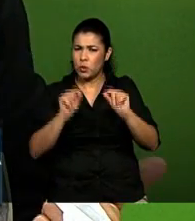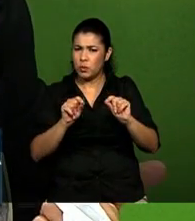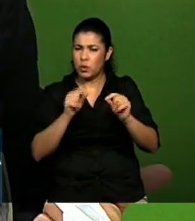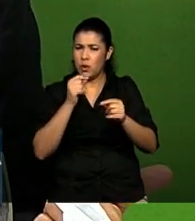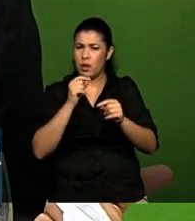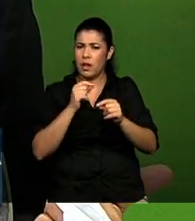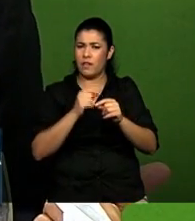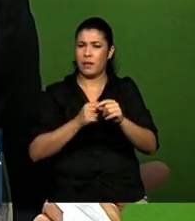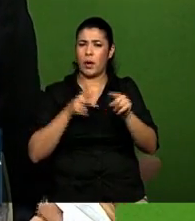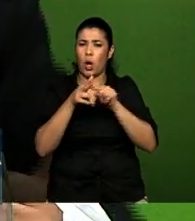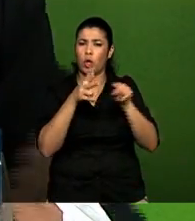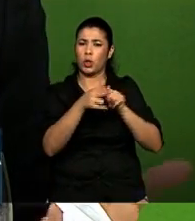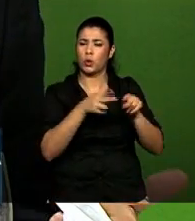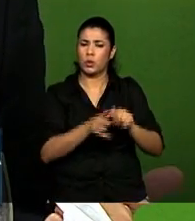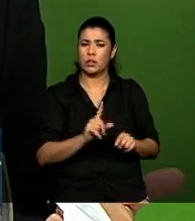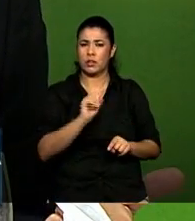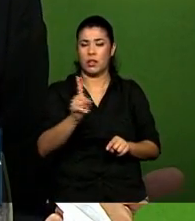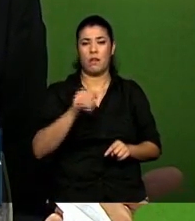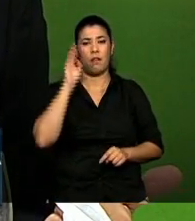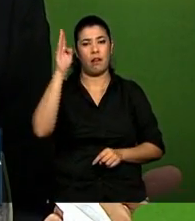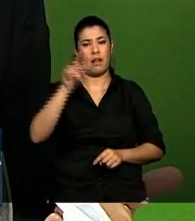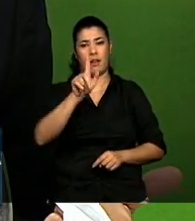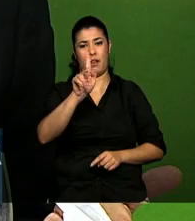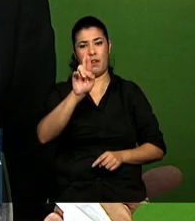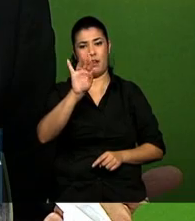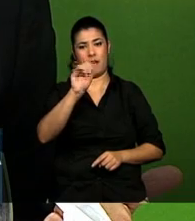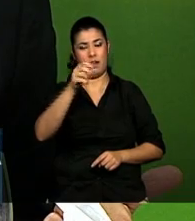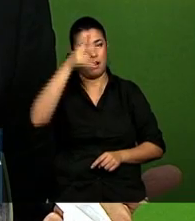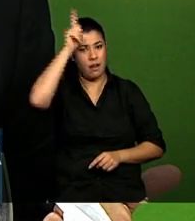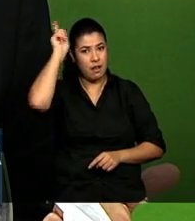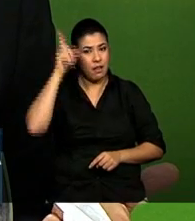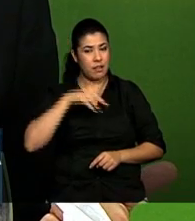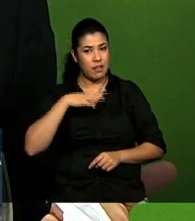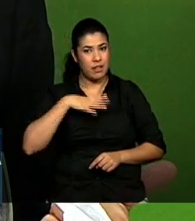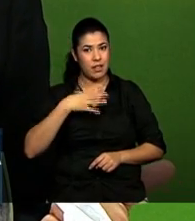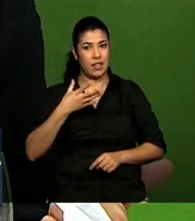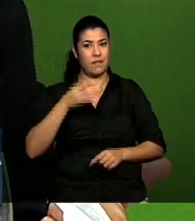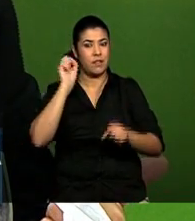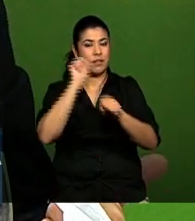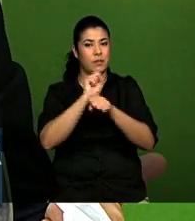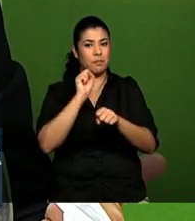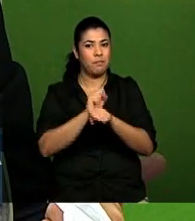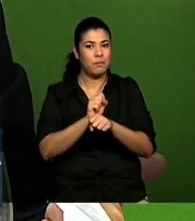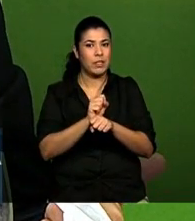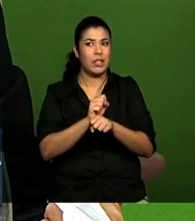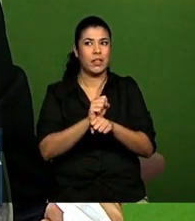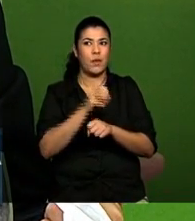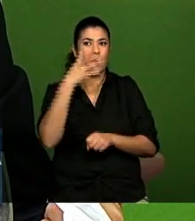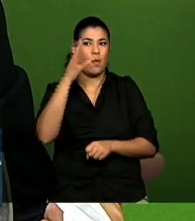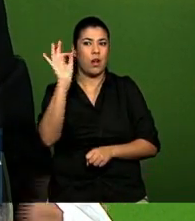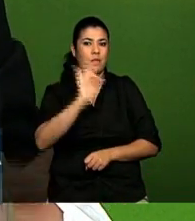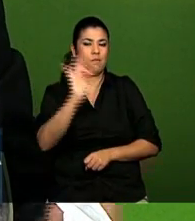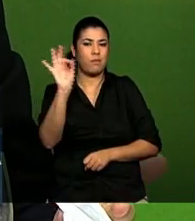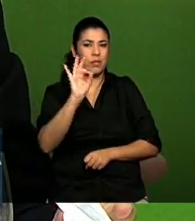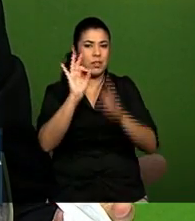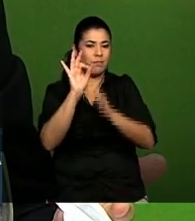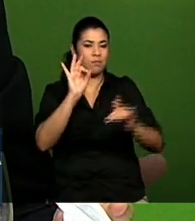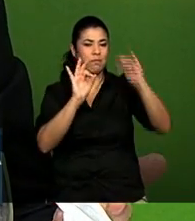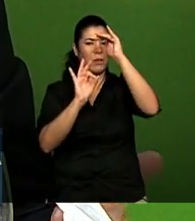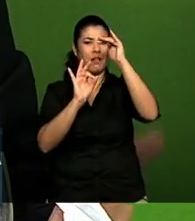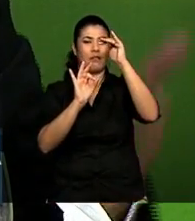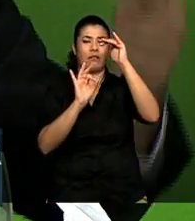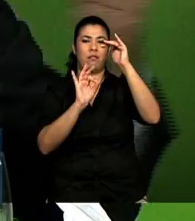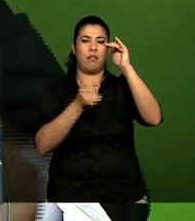fazem a Grécia gente chegou a 4% de superado fiscal 4% superado fiscal nós estamos falando de